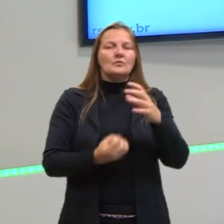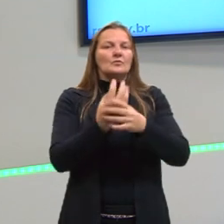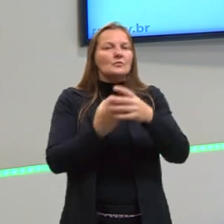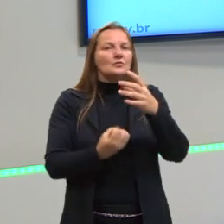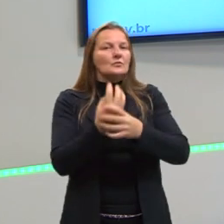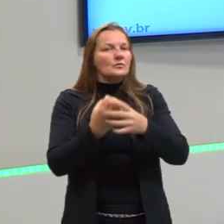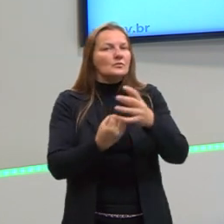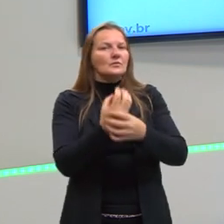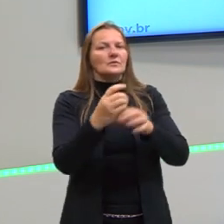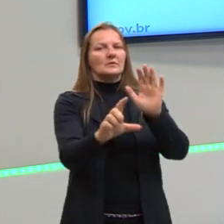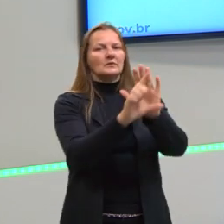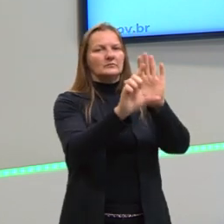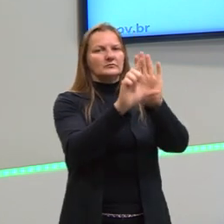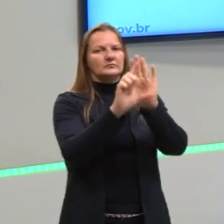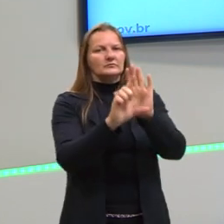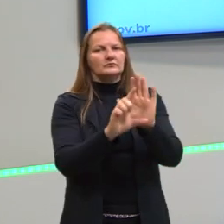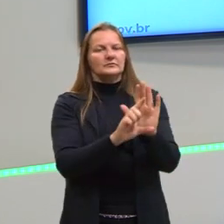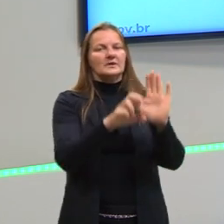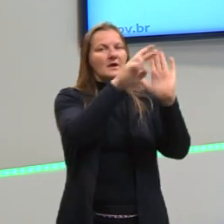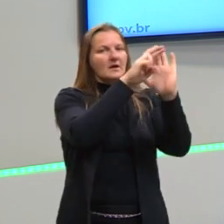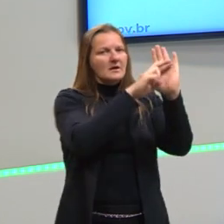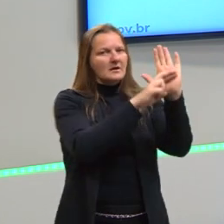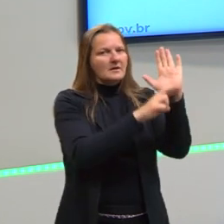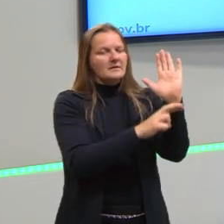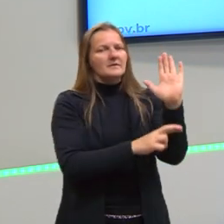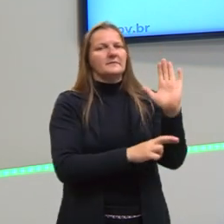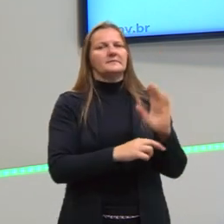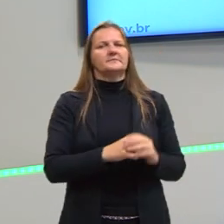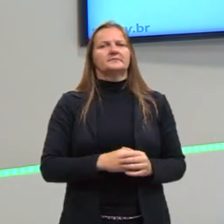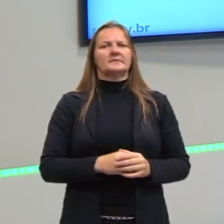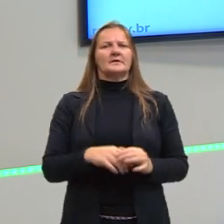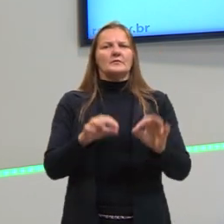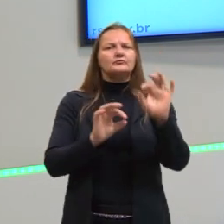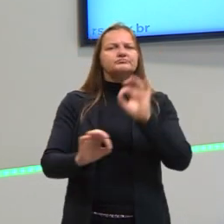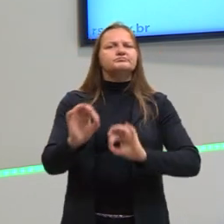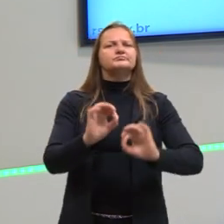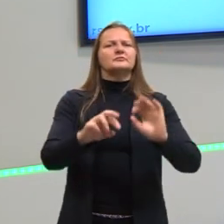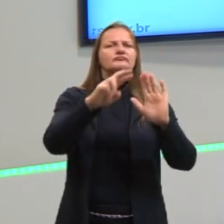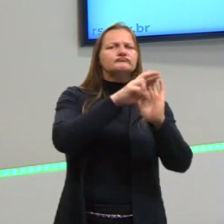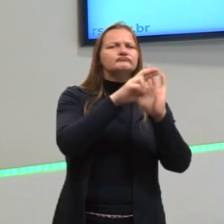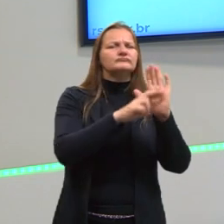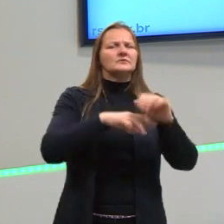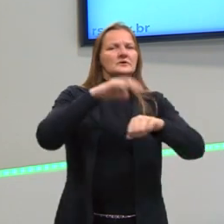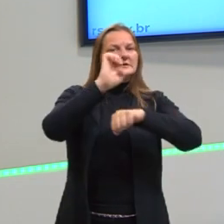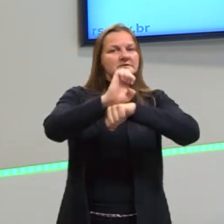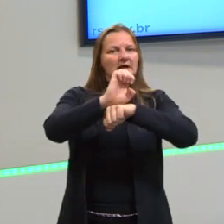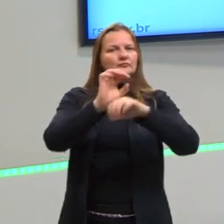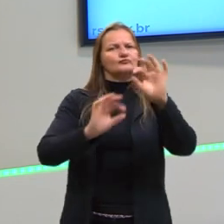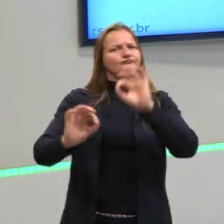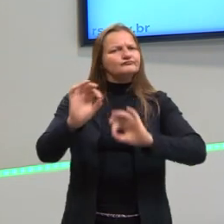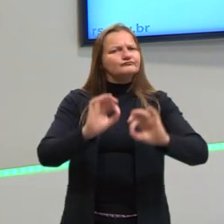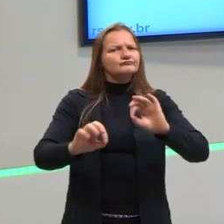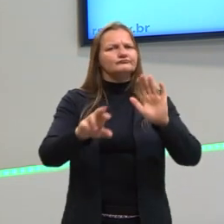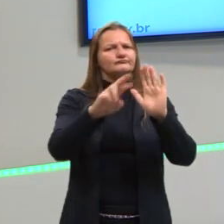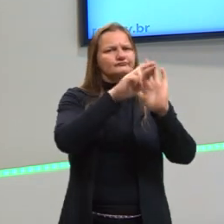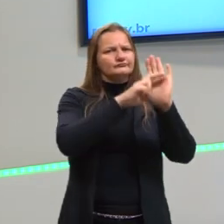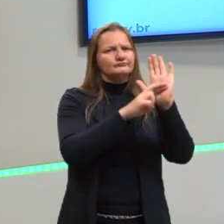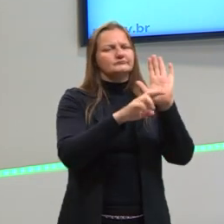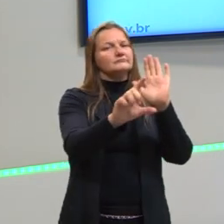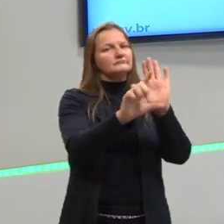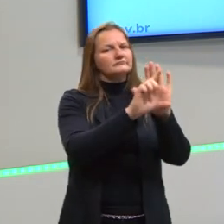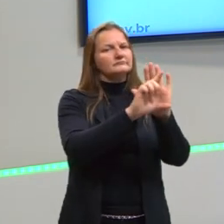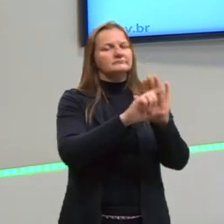as leis são as leis passa-se passam ser muito formais o estado para as ter essa responsabilidade para